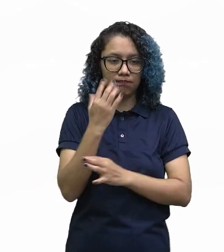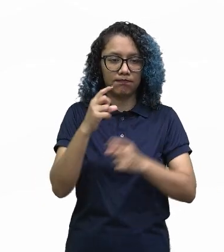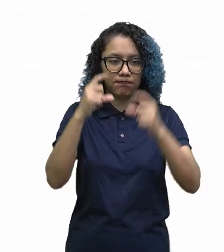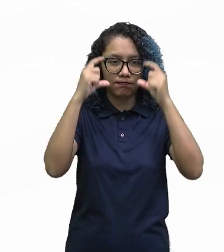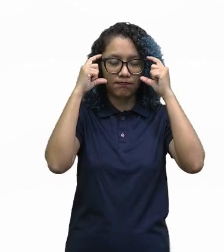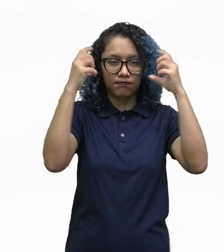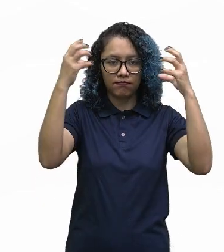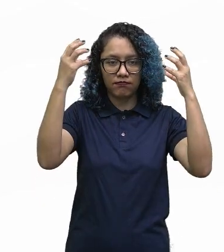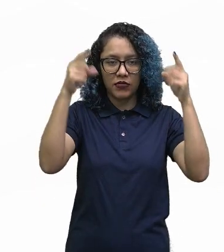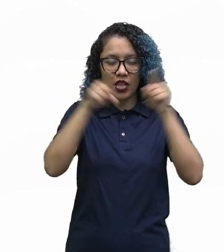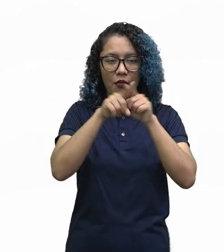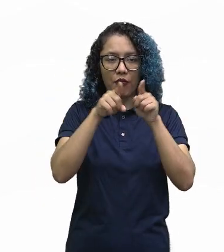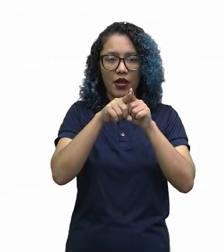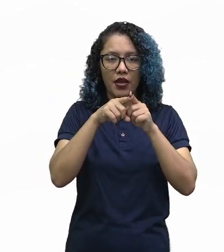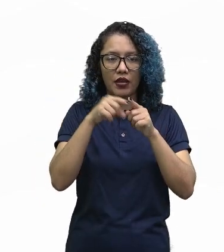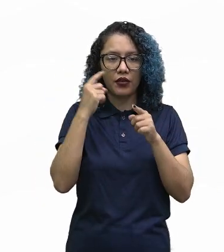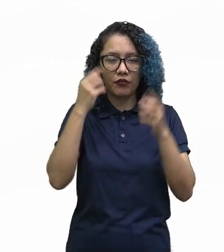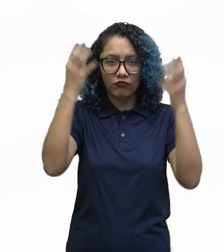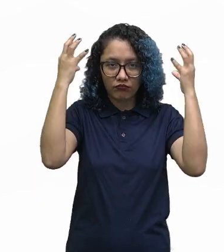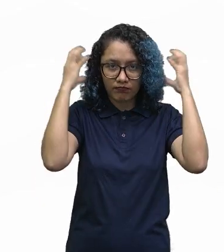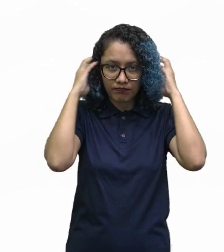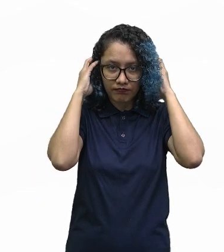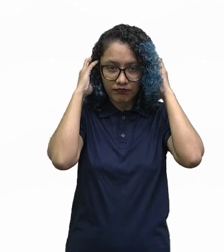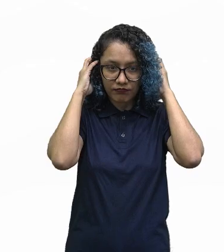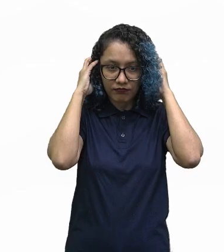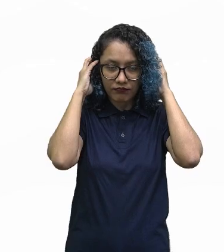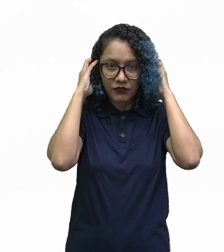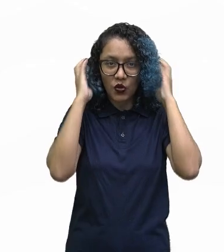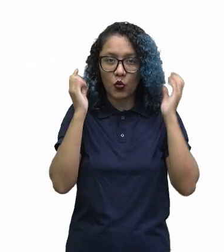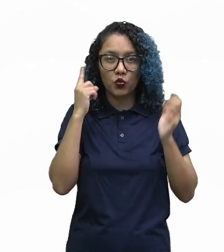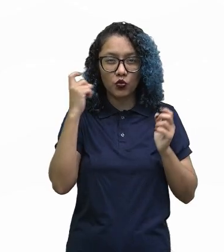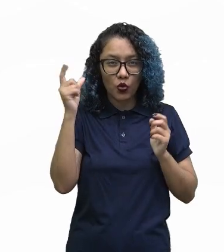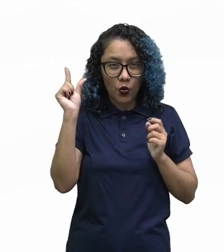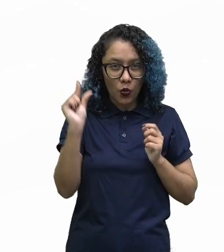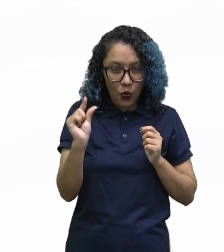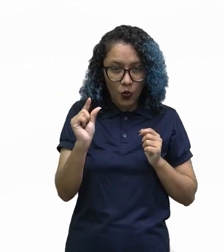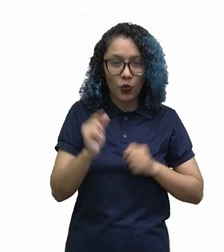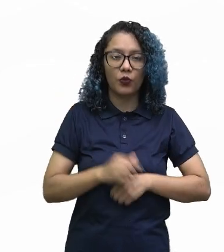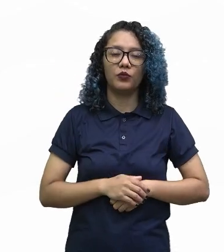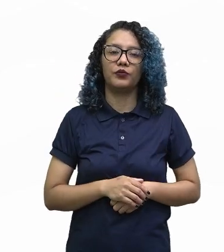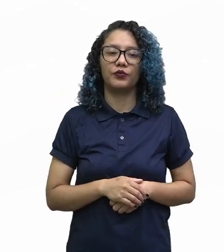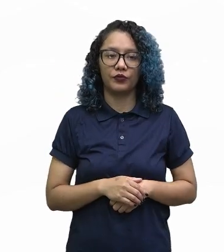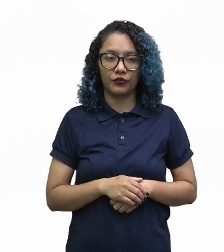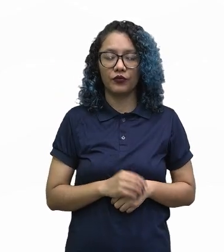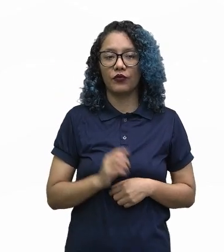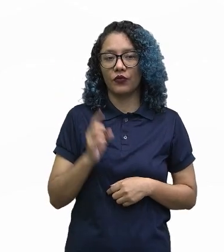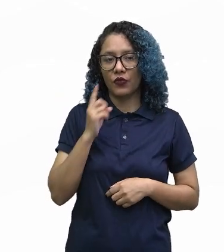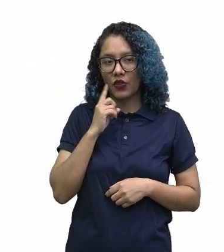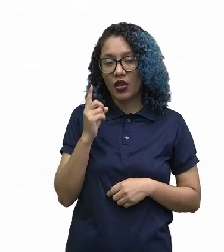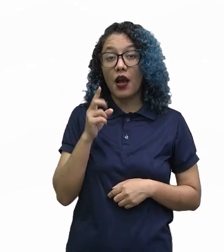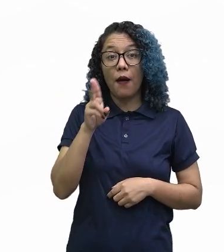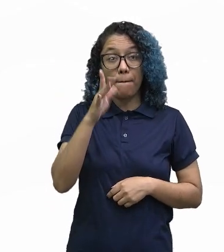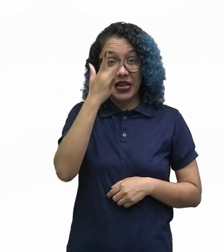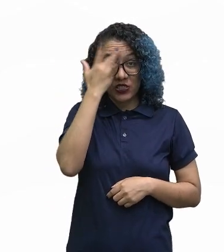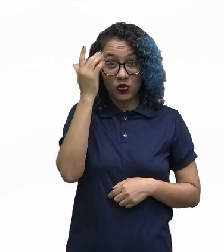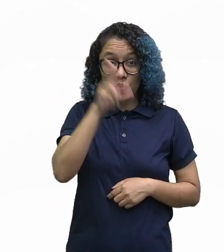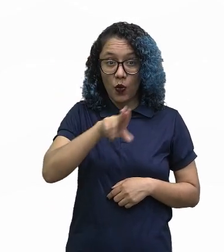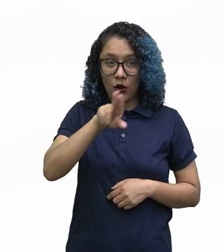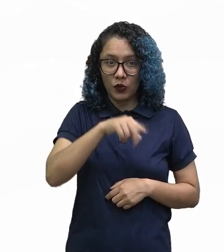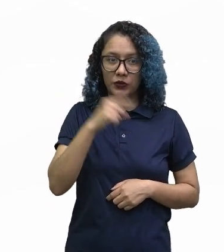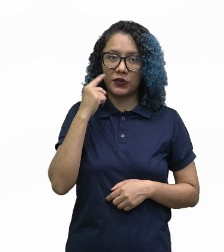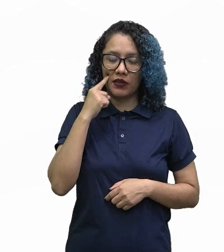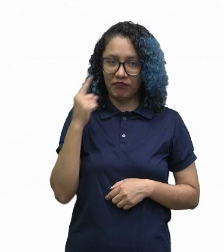Também aí tem um abafador, né? Isso tudo é a que a pessoa vai utilizar,